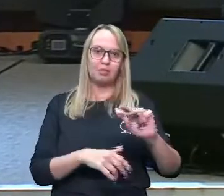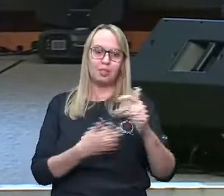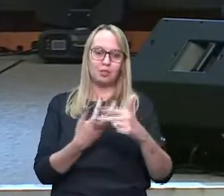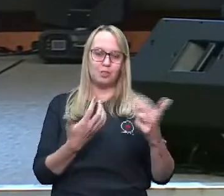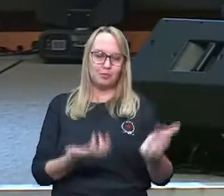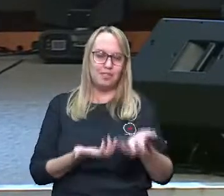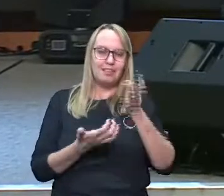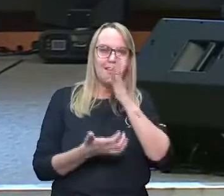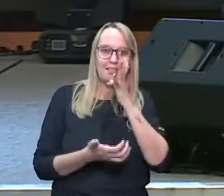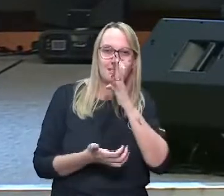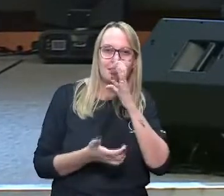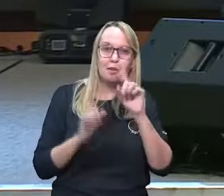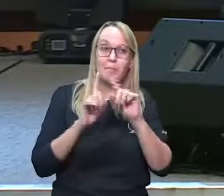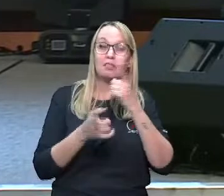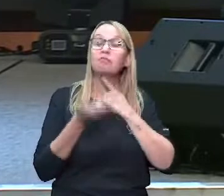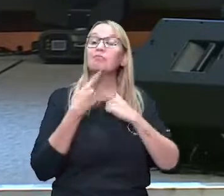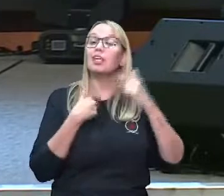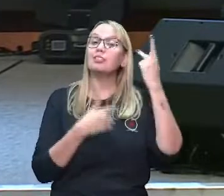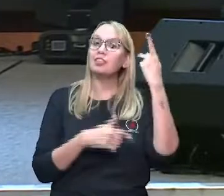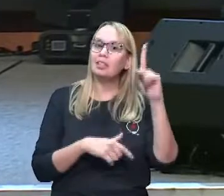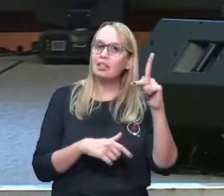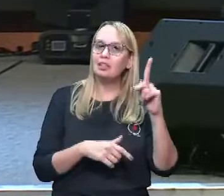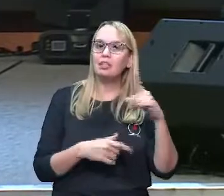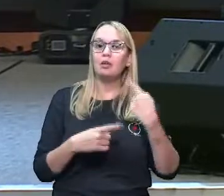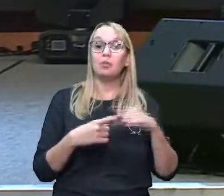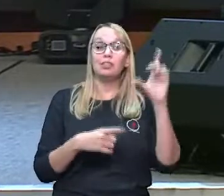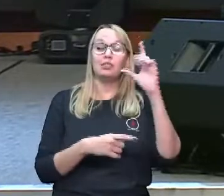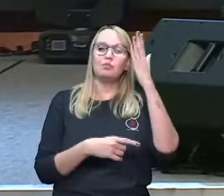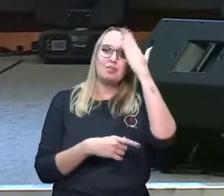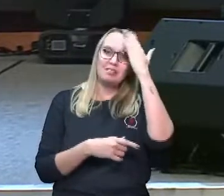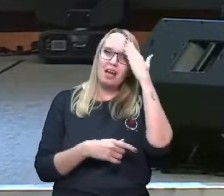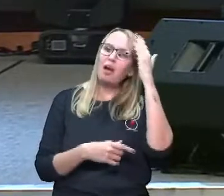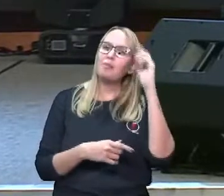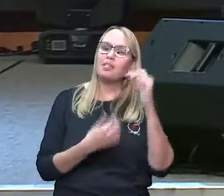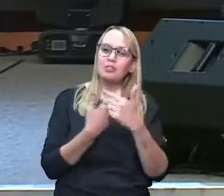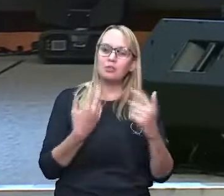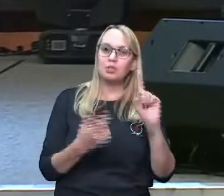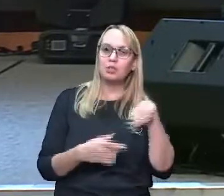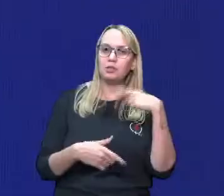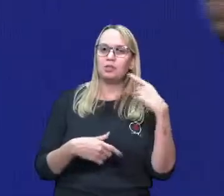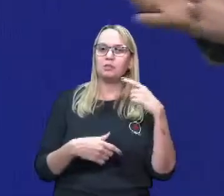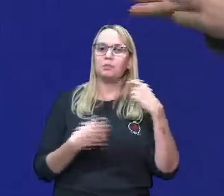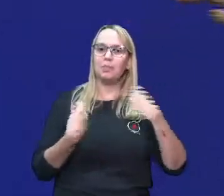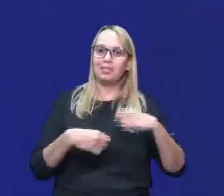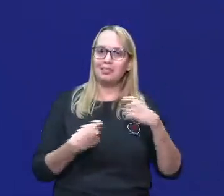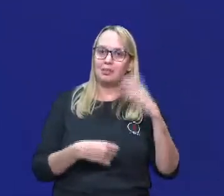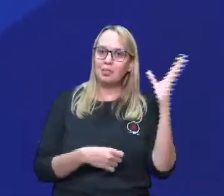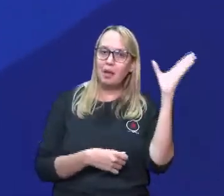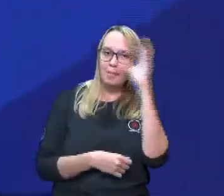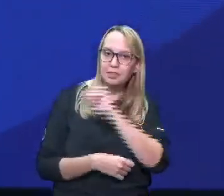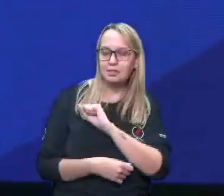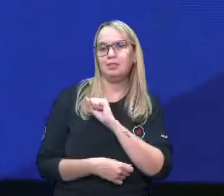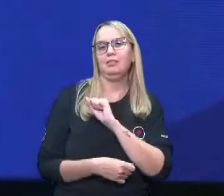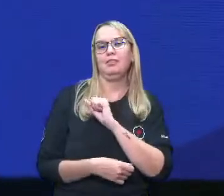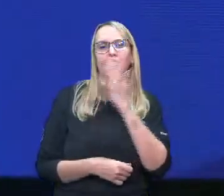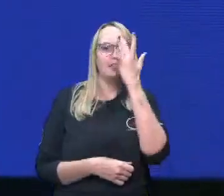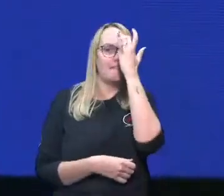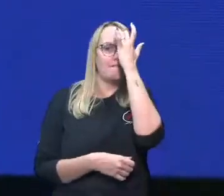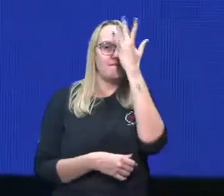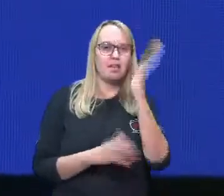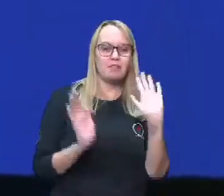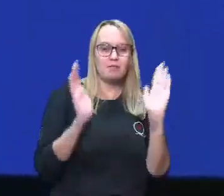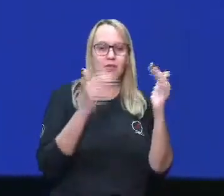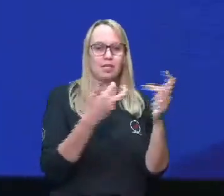você. Porque Deus sabe o que a gente precisa ouvir. Agora é muito mais fácil eu me dedicar àquilo que eu quero